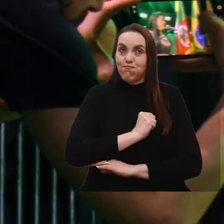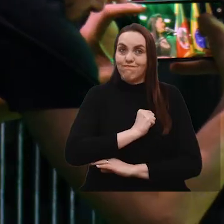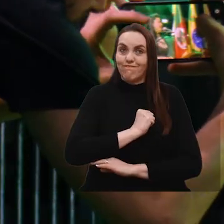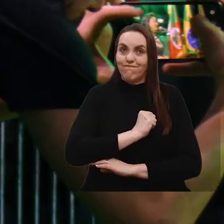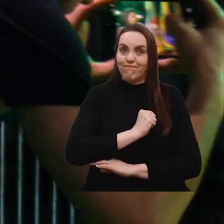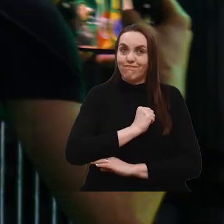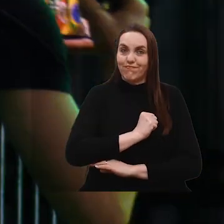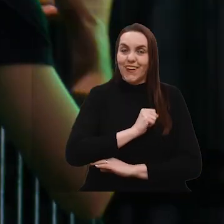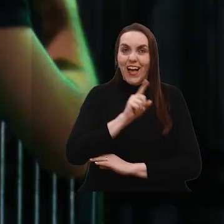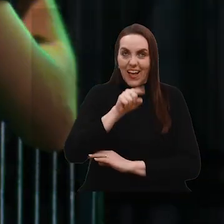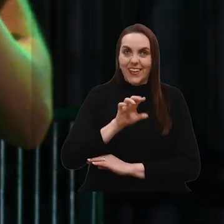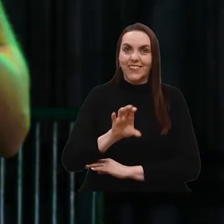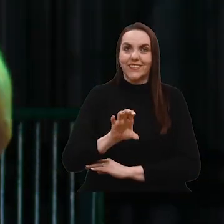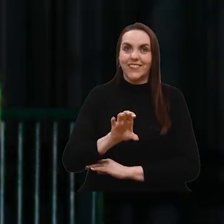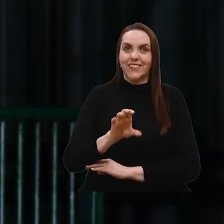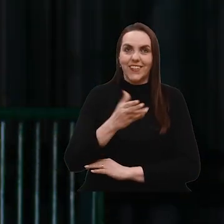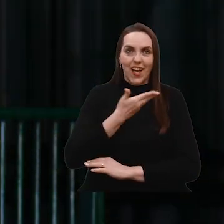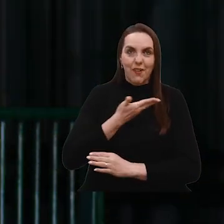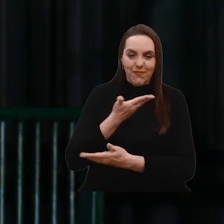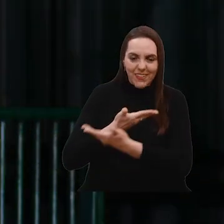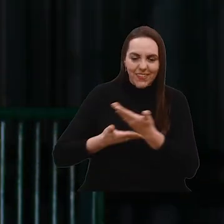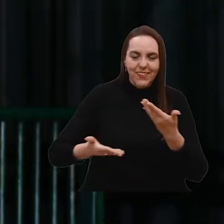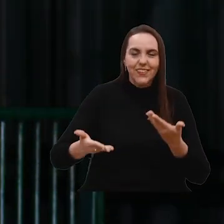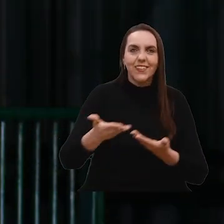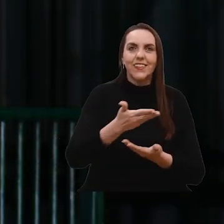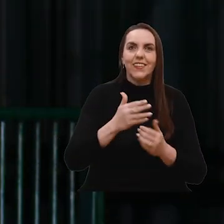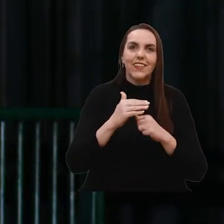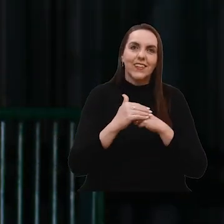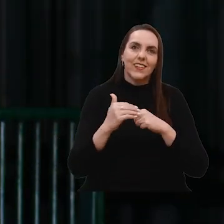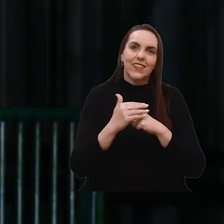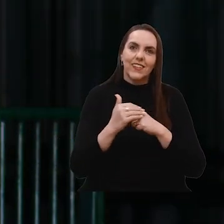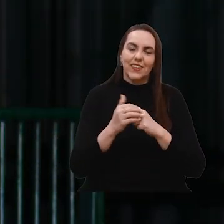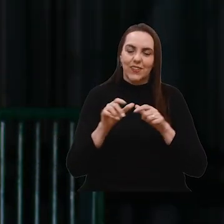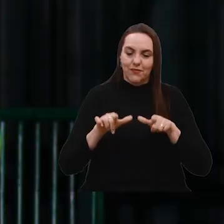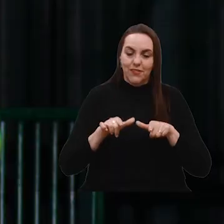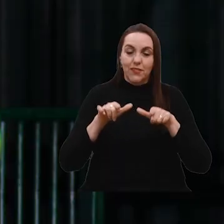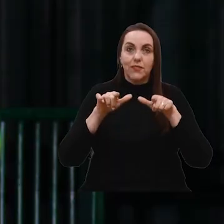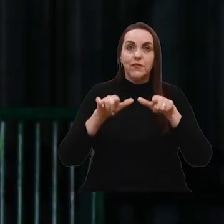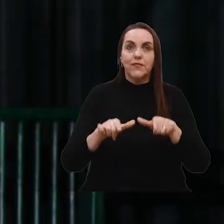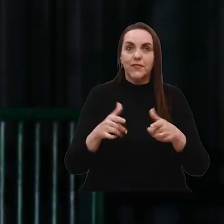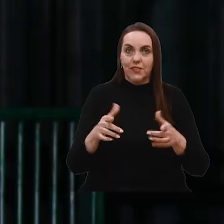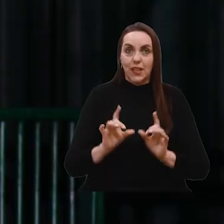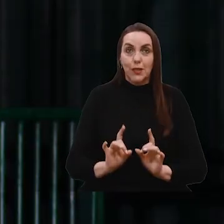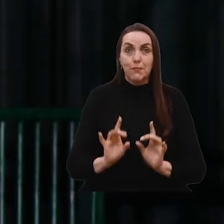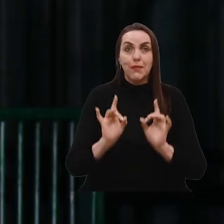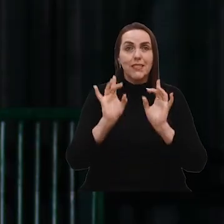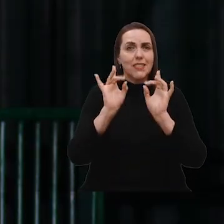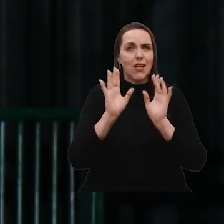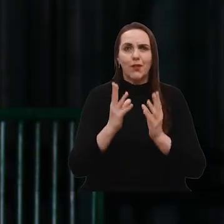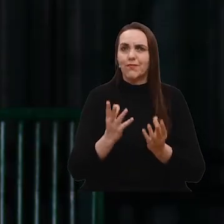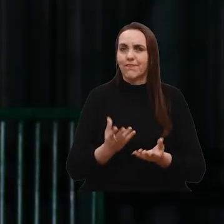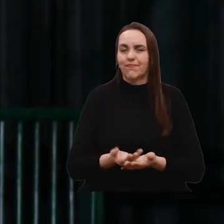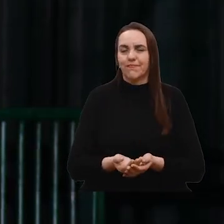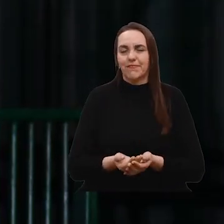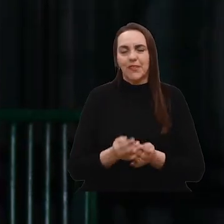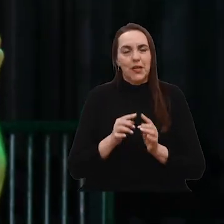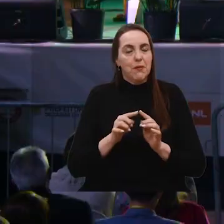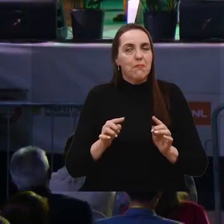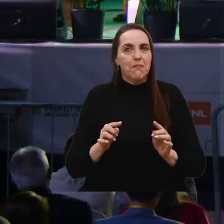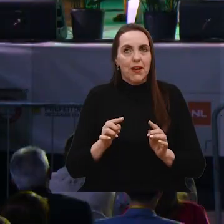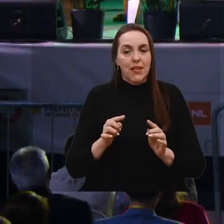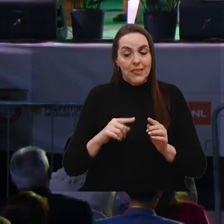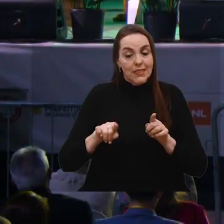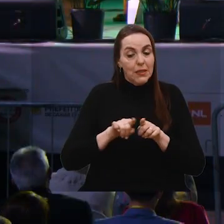coração. É isso. Estar entre amigos tão queridos para a entrega de uma comenda já seria